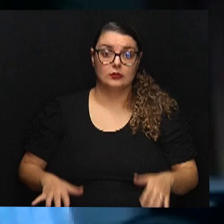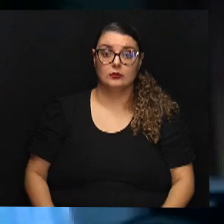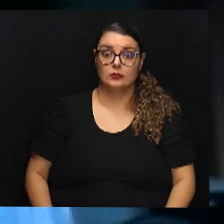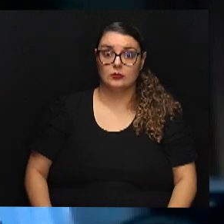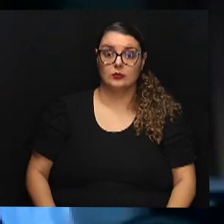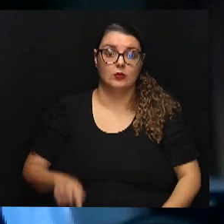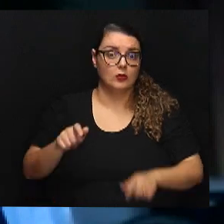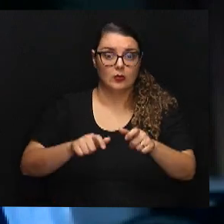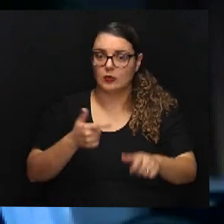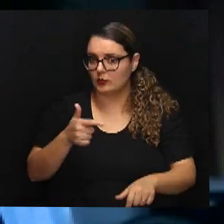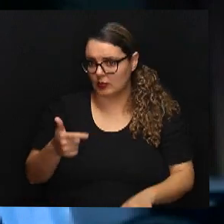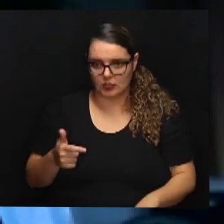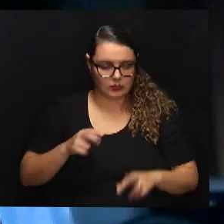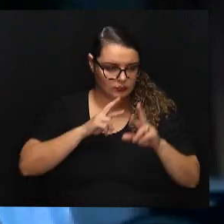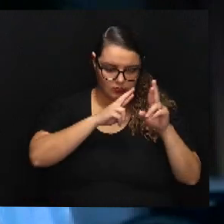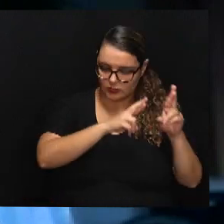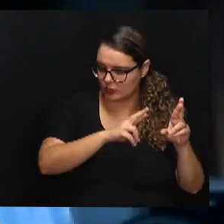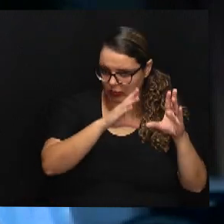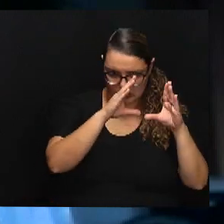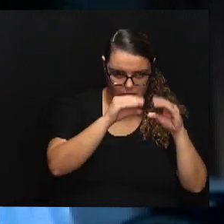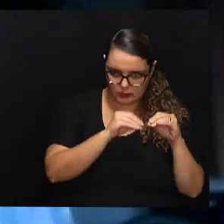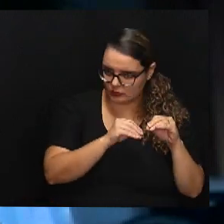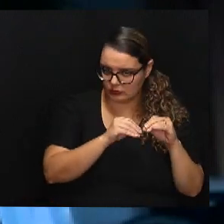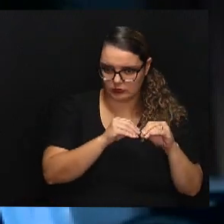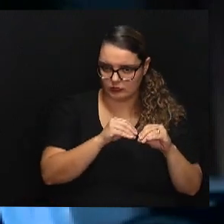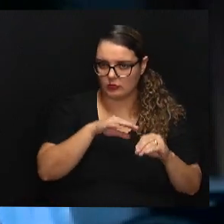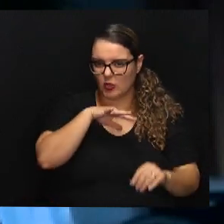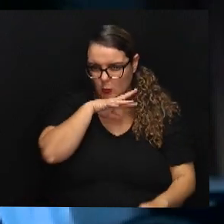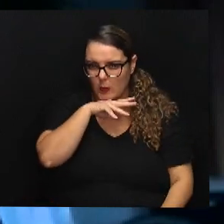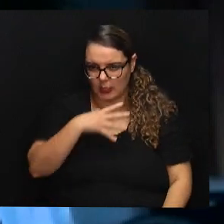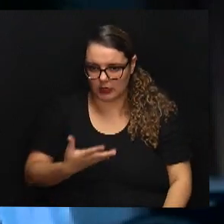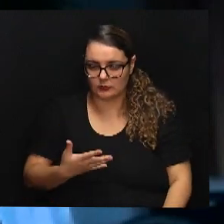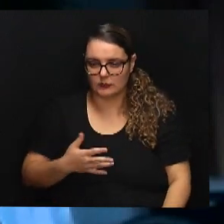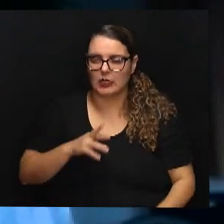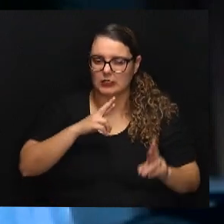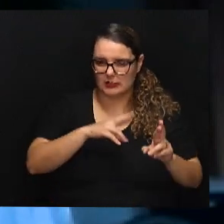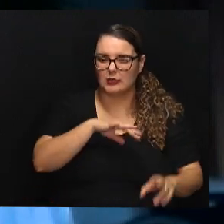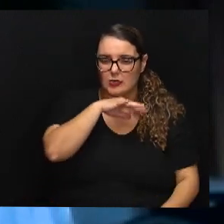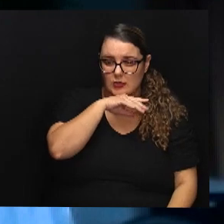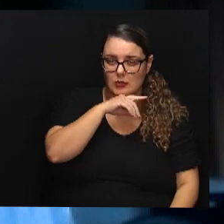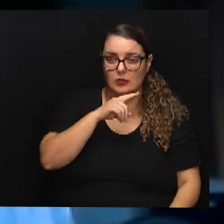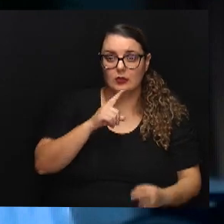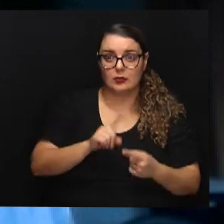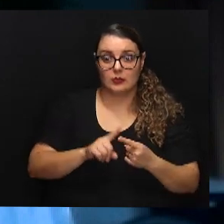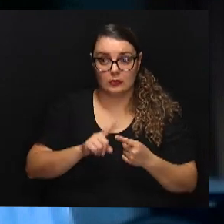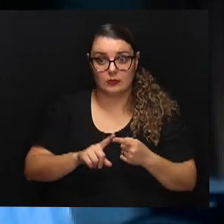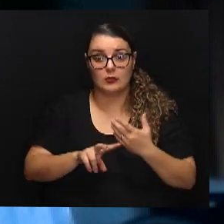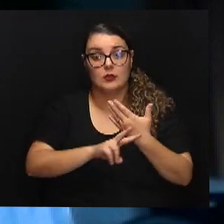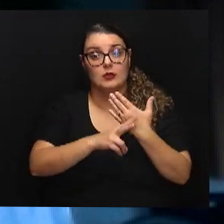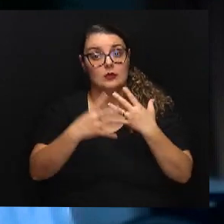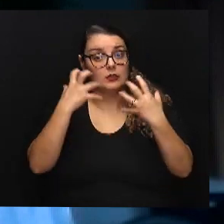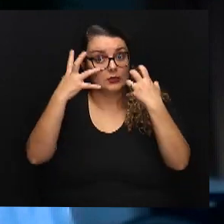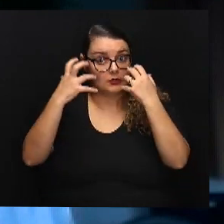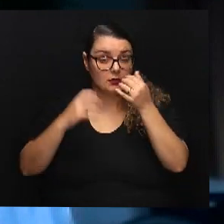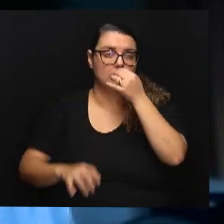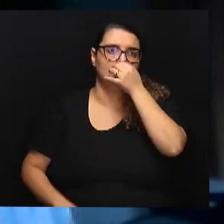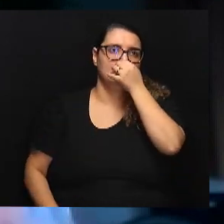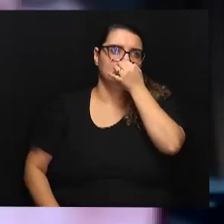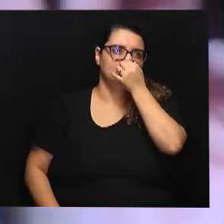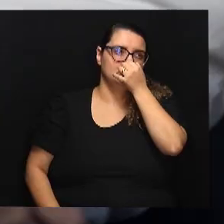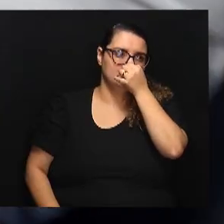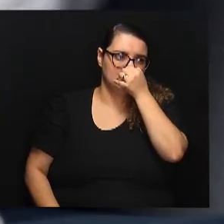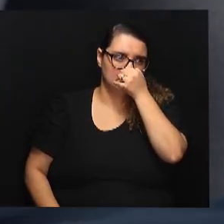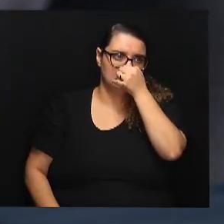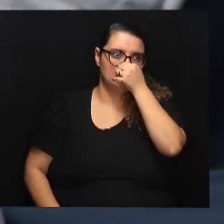todo, né? Então, pessoas que não têm noites bem dormidas, essa noite mal dormida pode